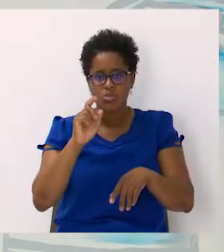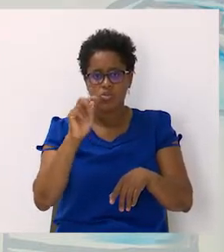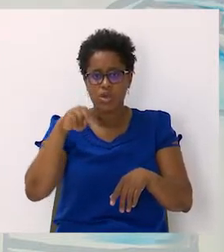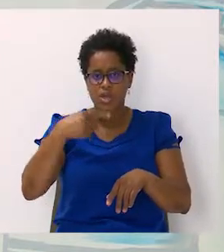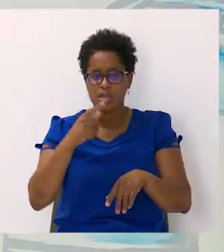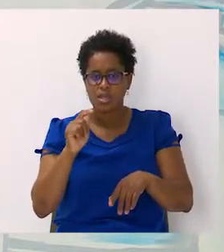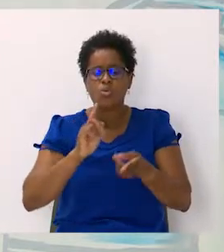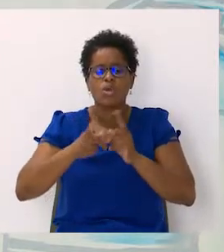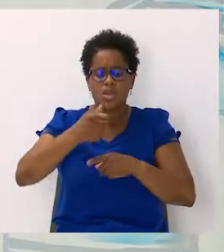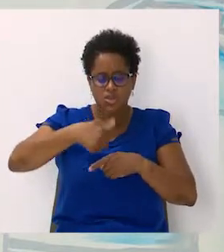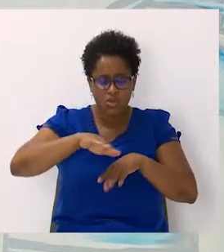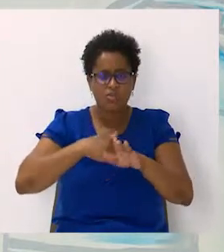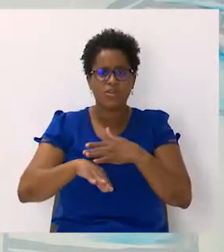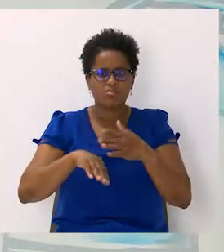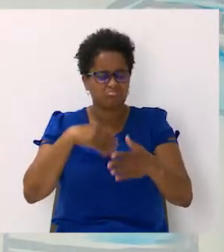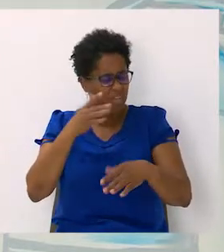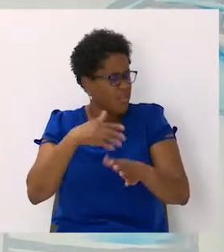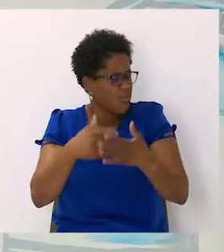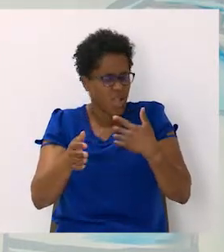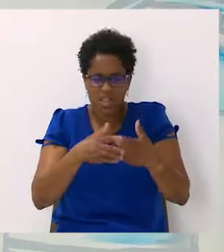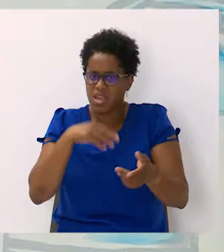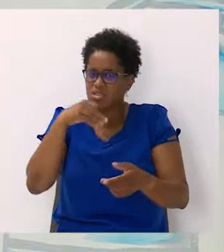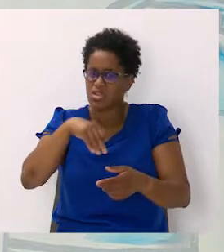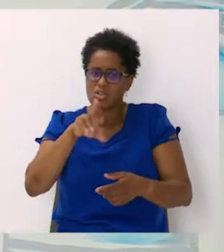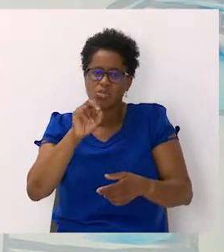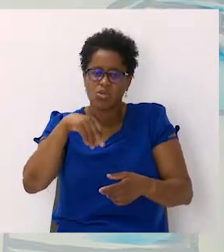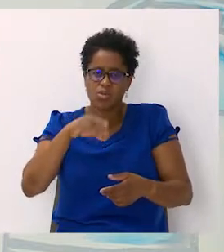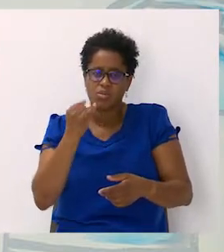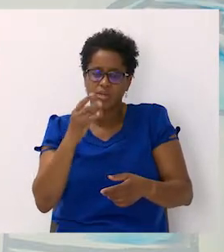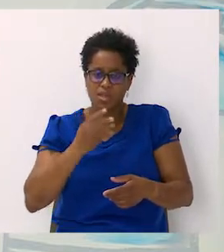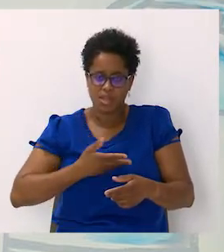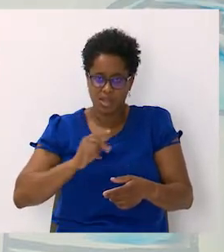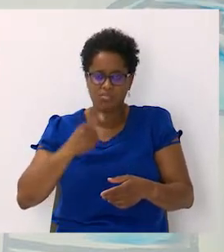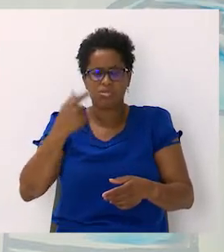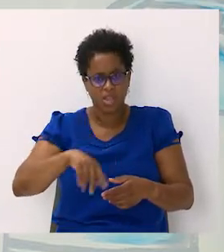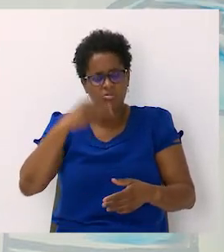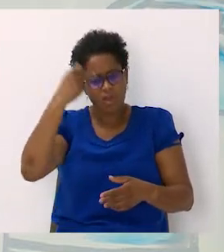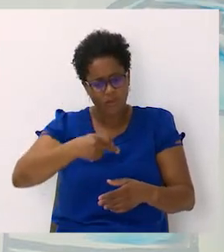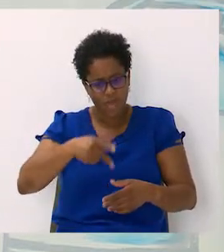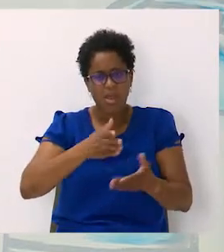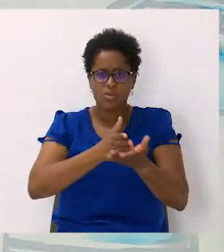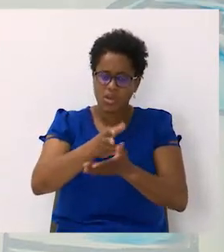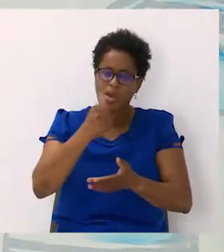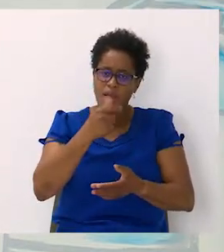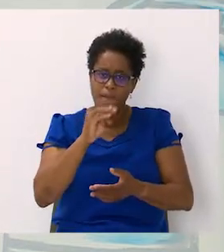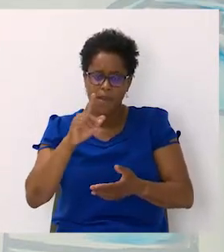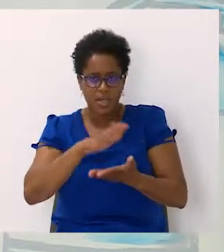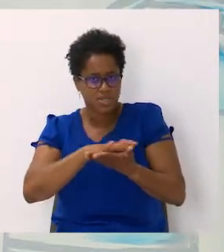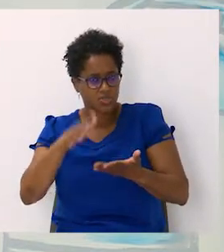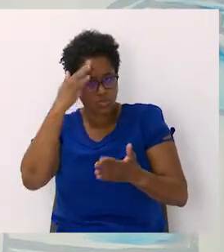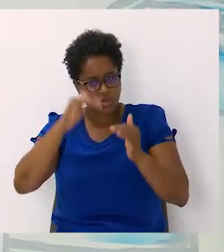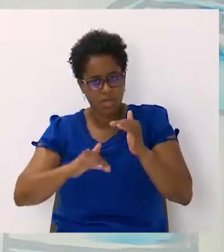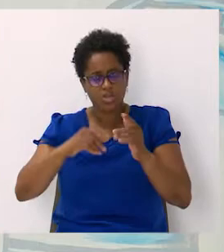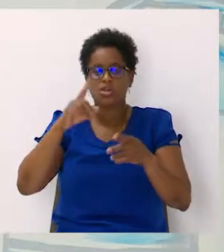fazer? Podemos aplicar qualquer uma das propriedades. Podemos manter a base e